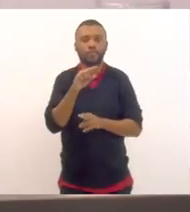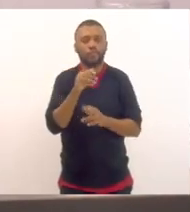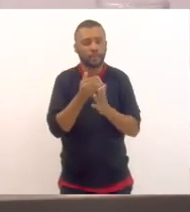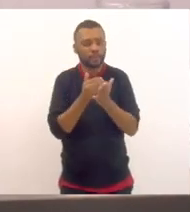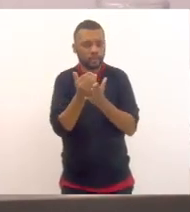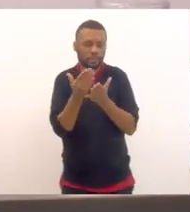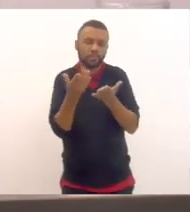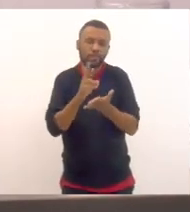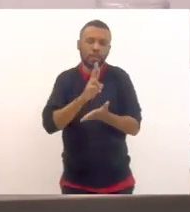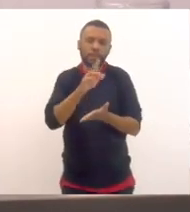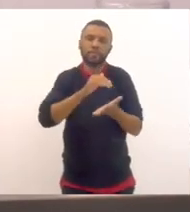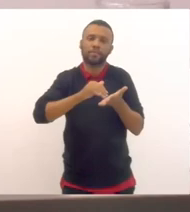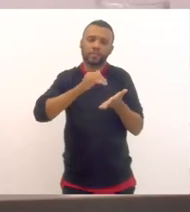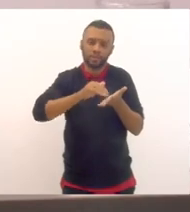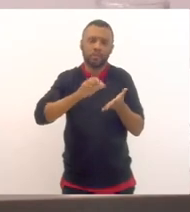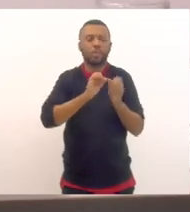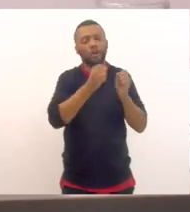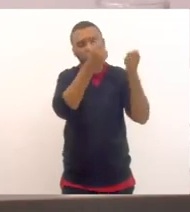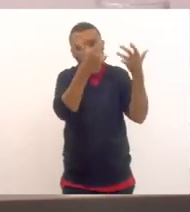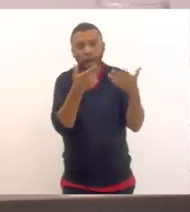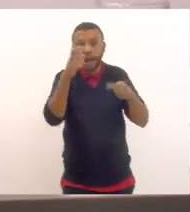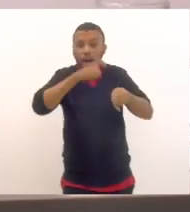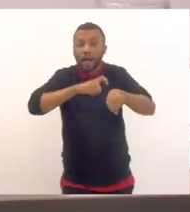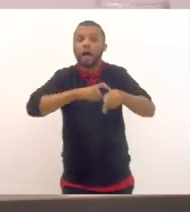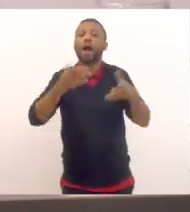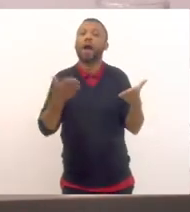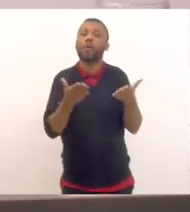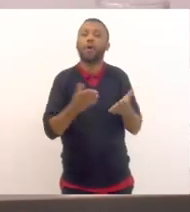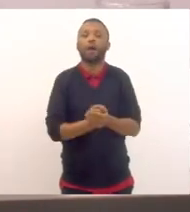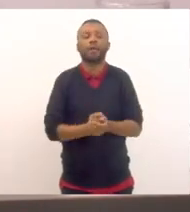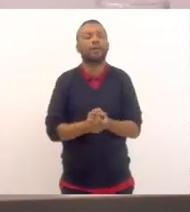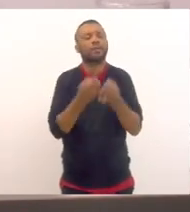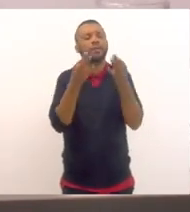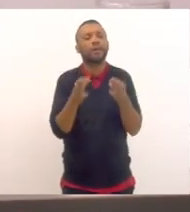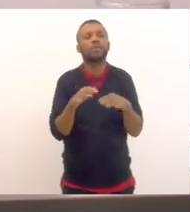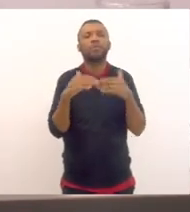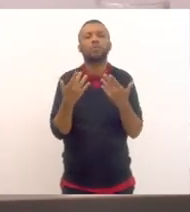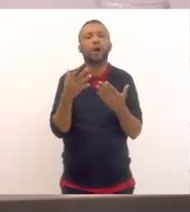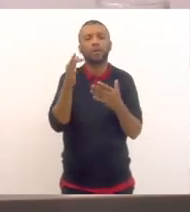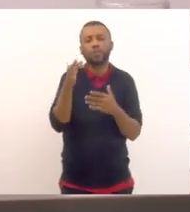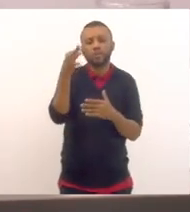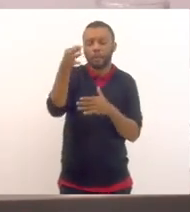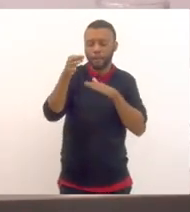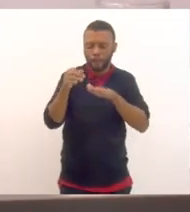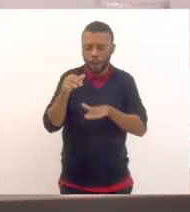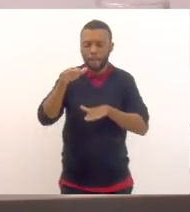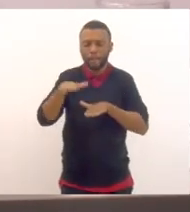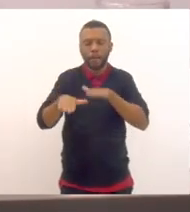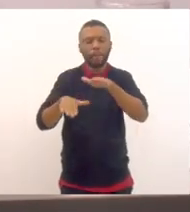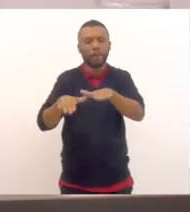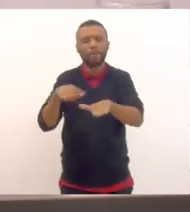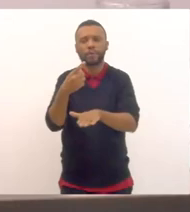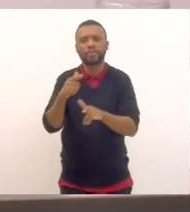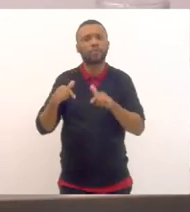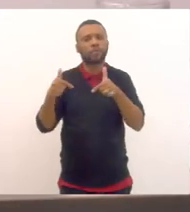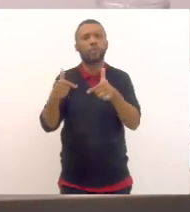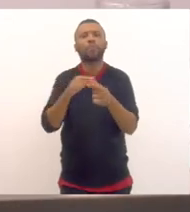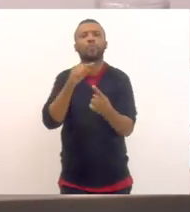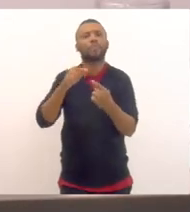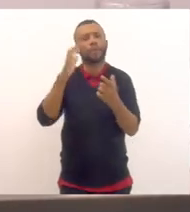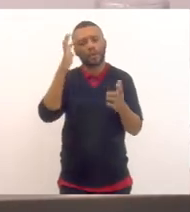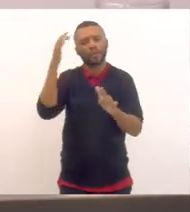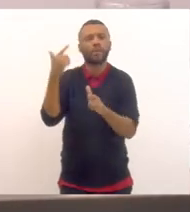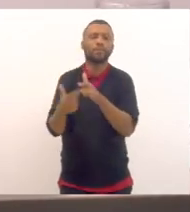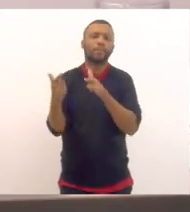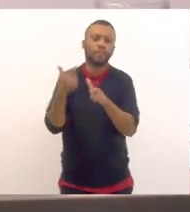como representante do secretário possa nos falar agora nesse momento efetivamente qual serão passo que vão ser dados para resolver esse problema